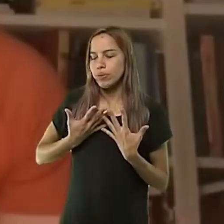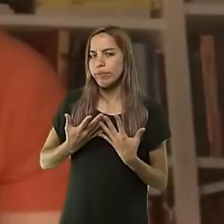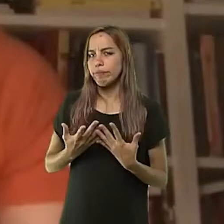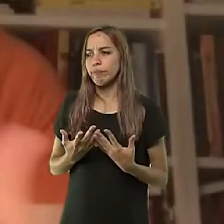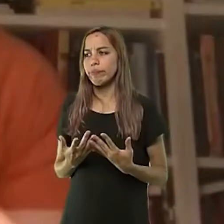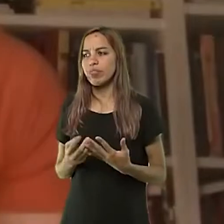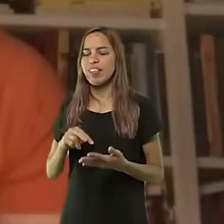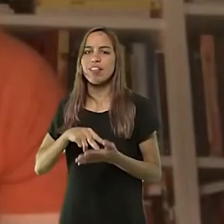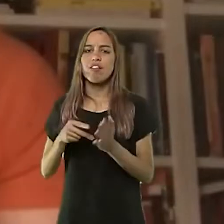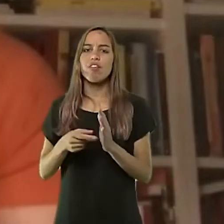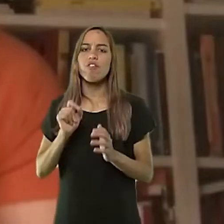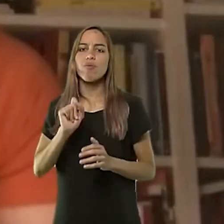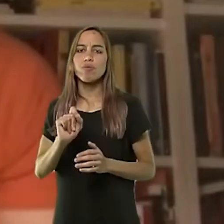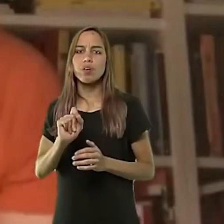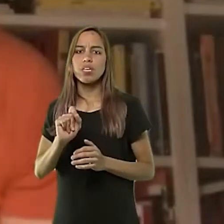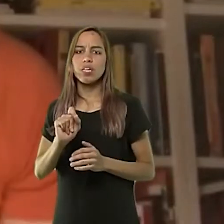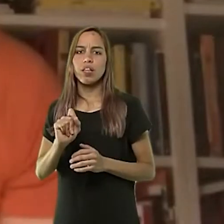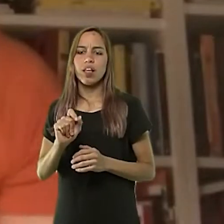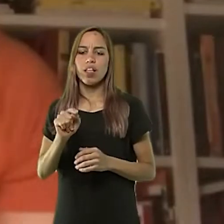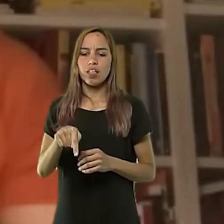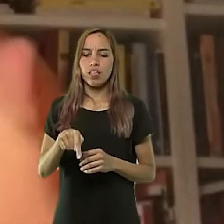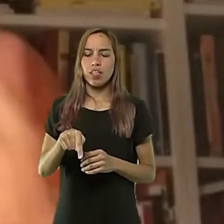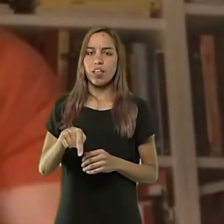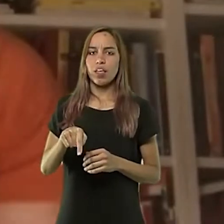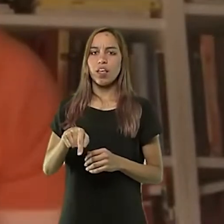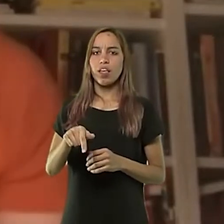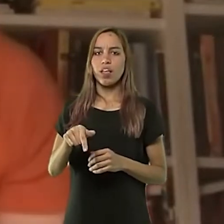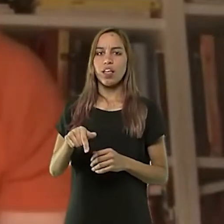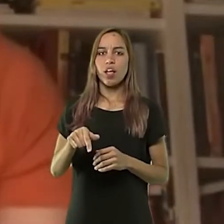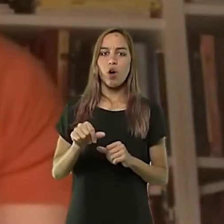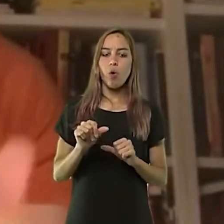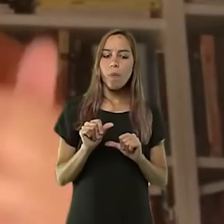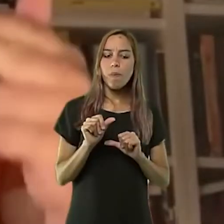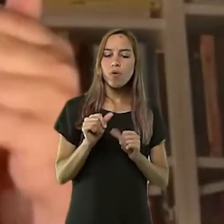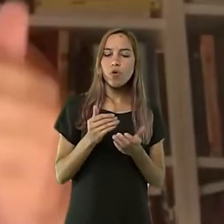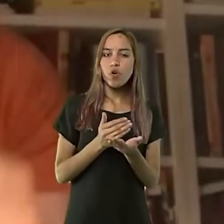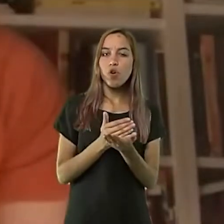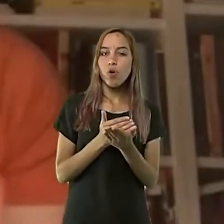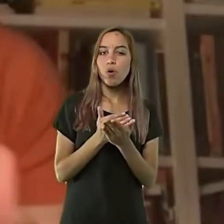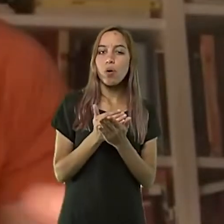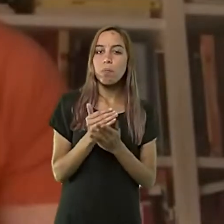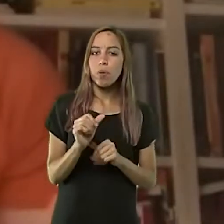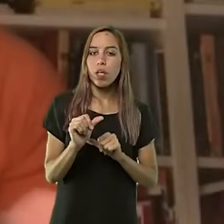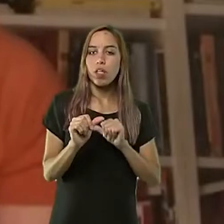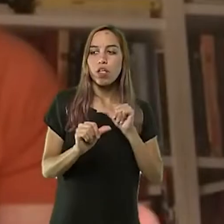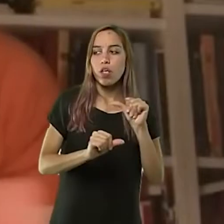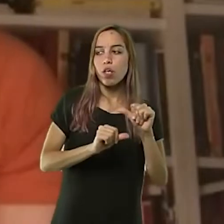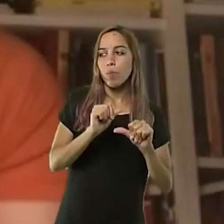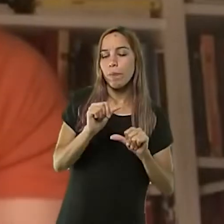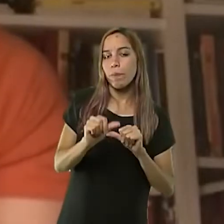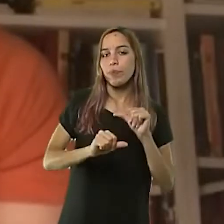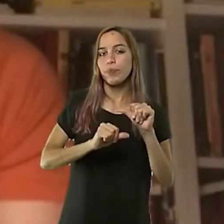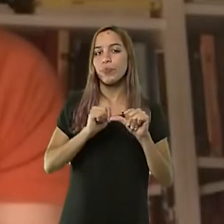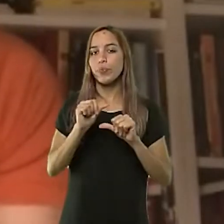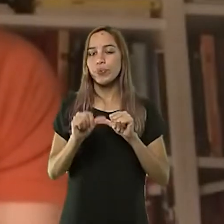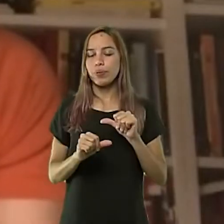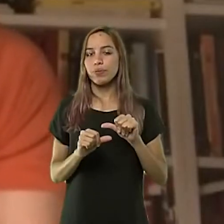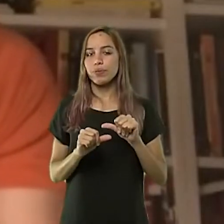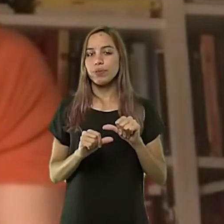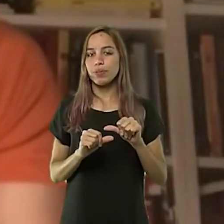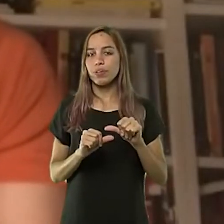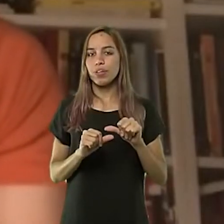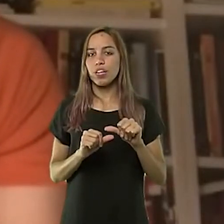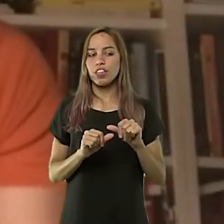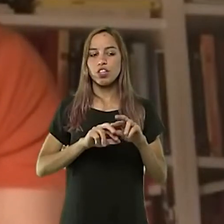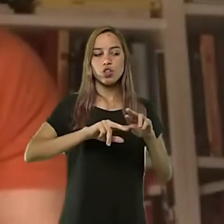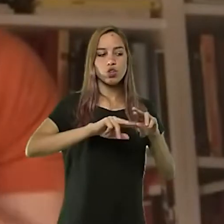série de aspectos e camadas. Não muda economicamente também, mas muda especialmente nos